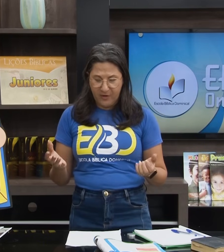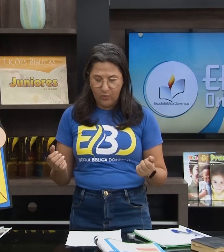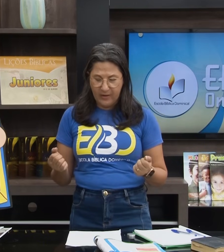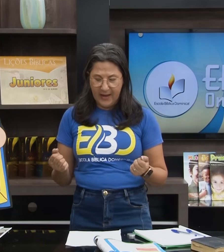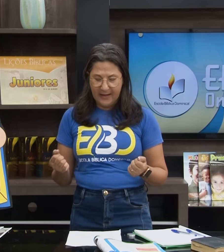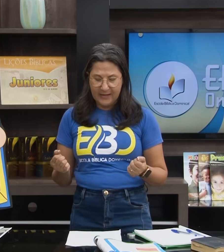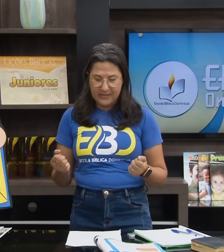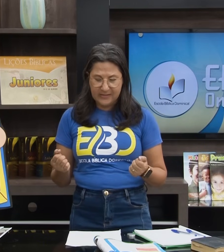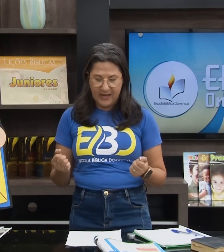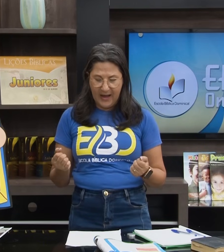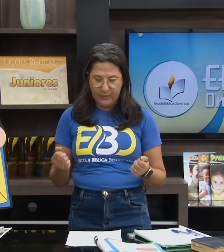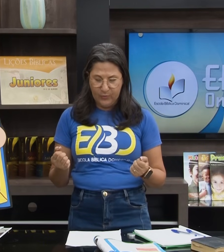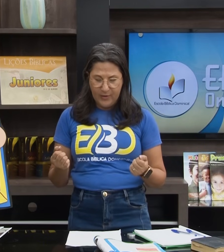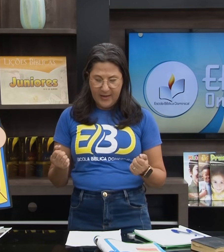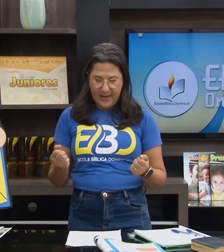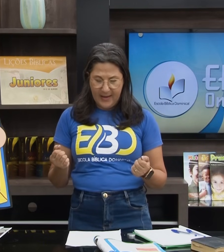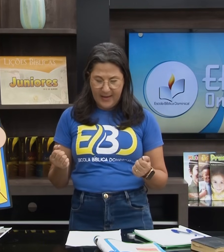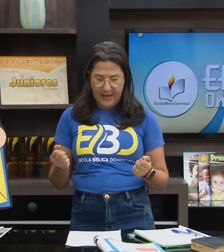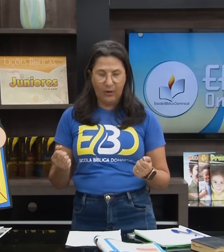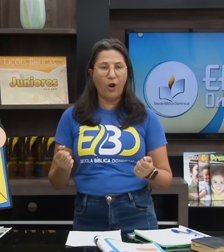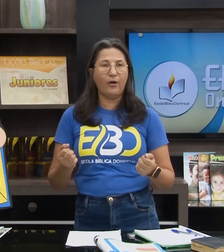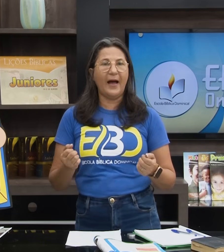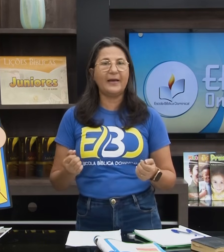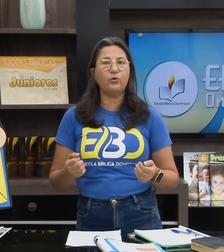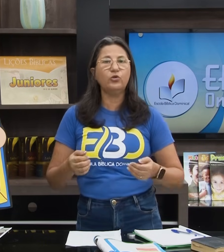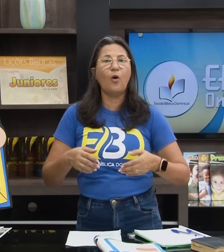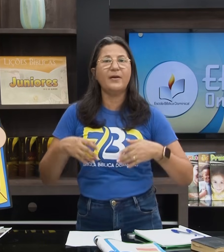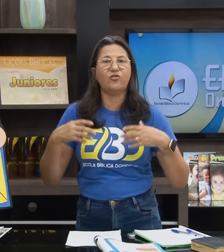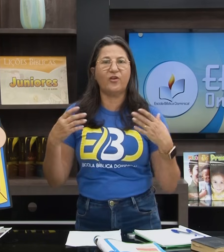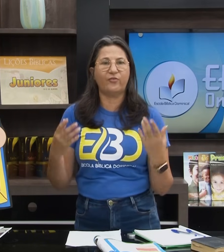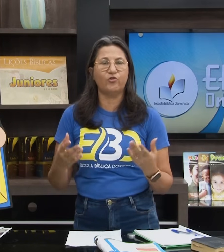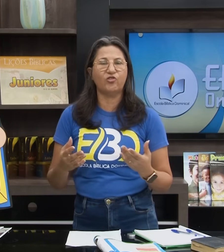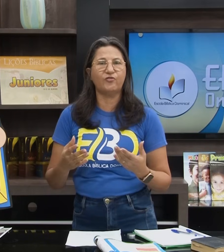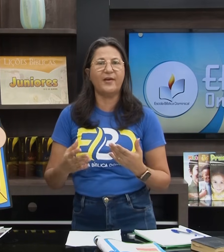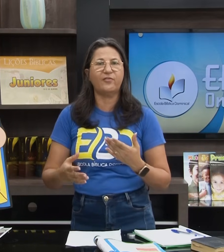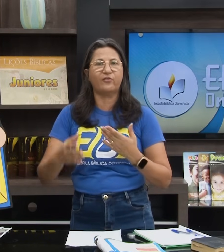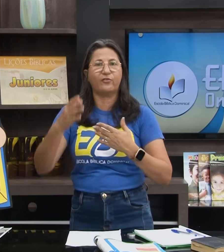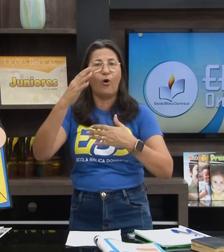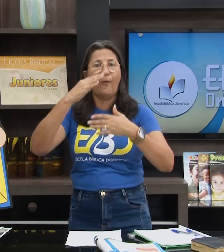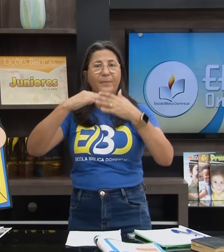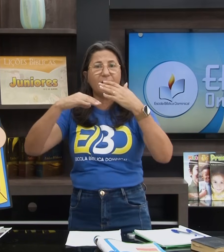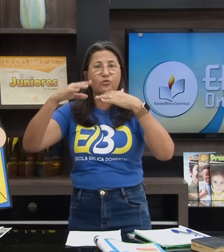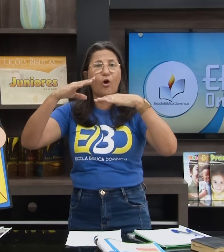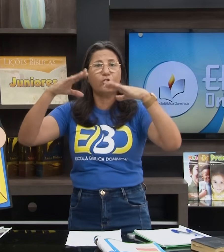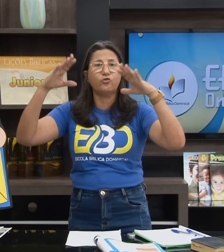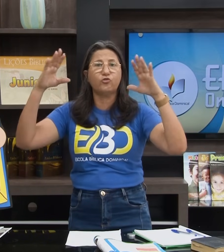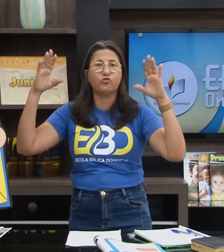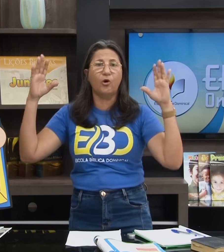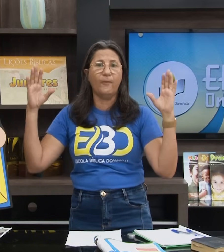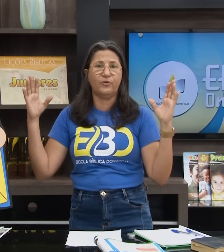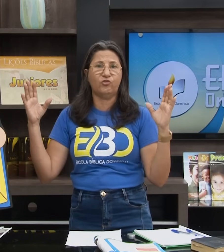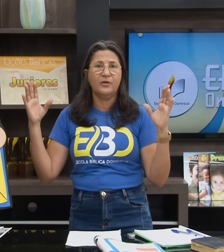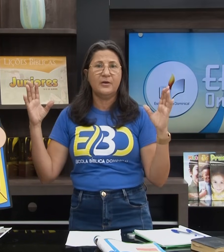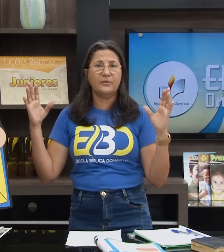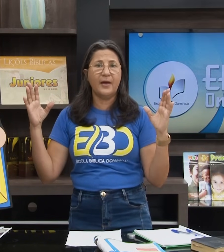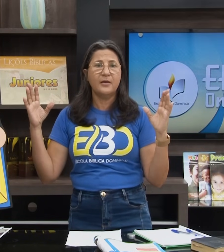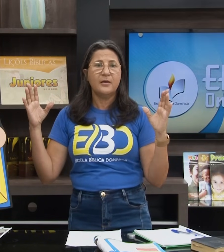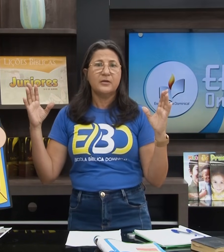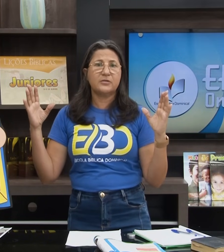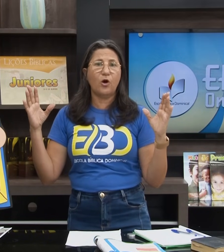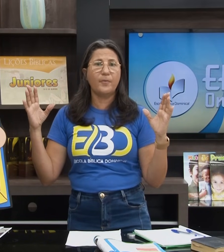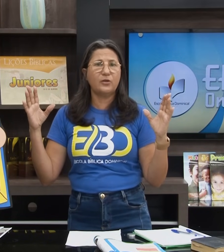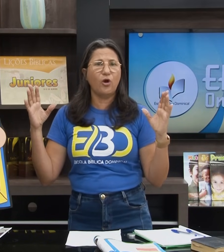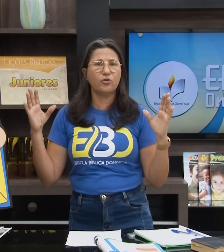e viu que era necessário eh colocar que o nome de Jesus estivesse sobre todos os nomes